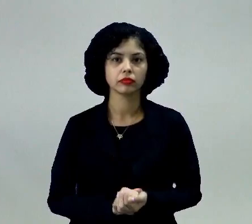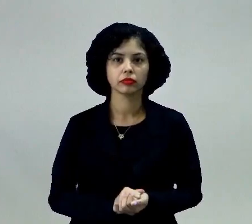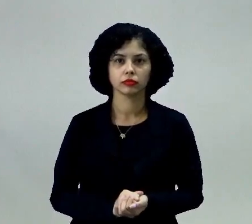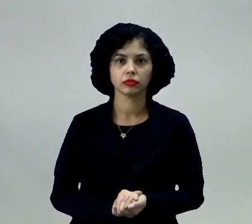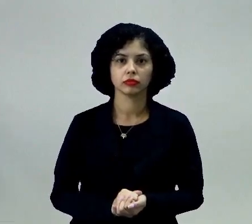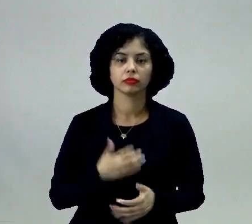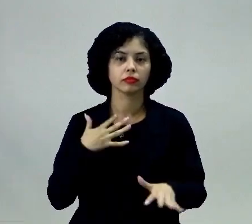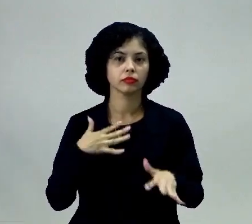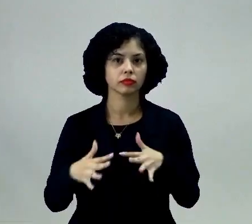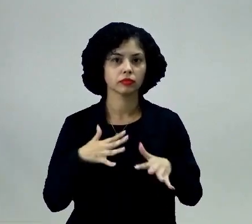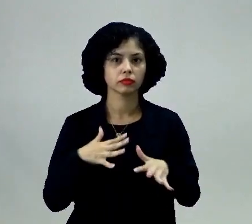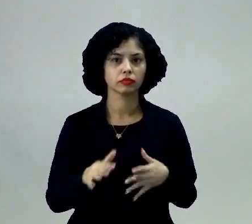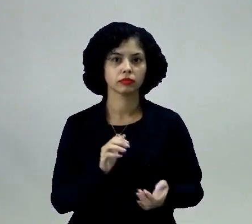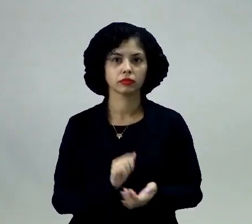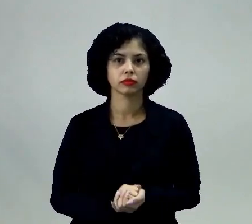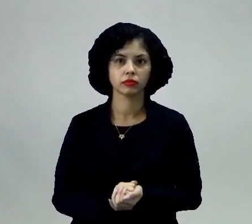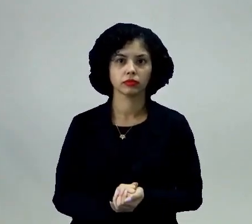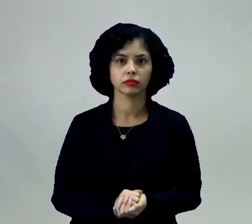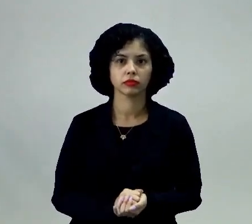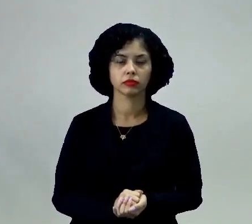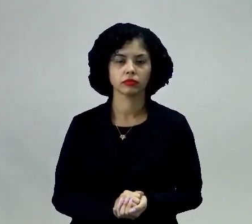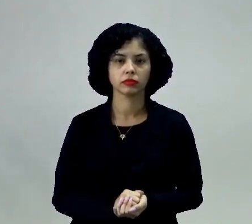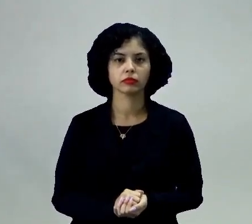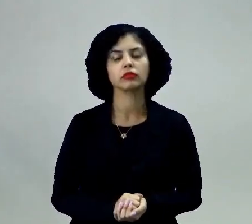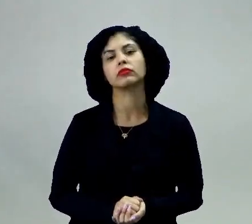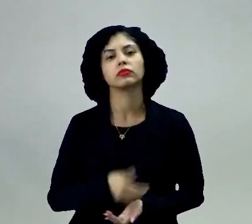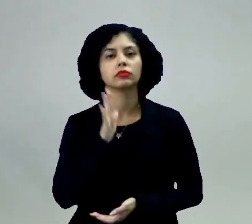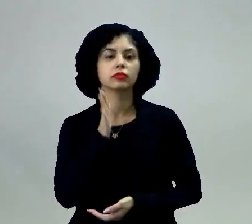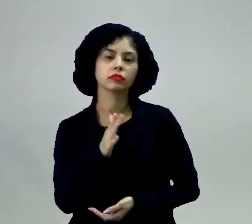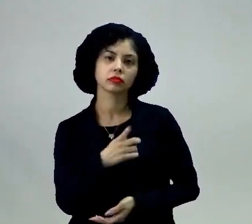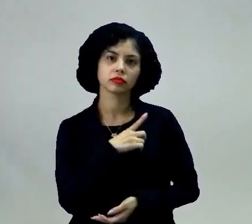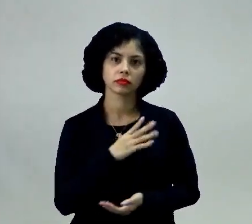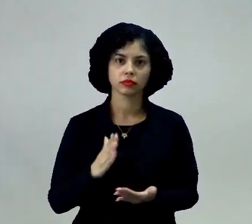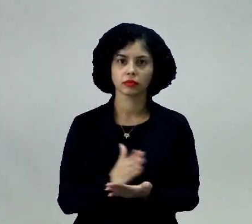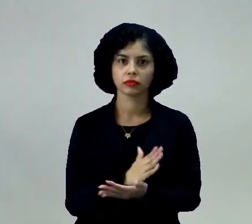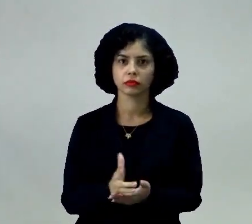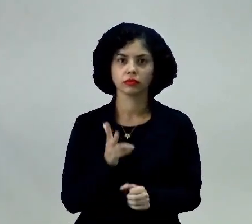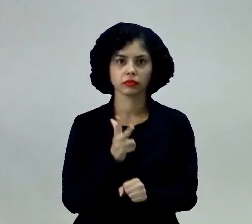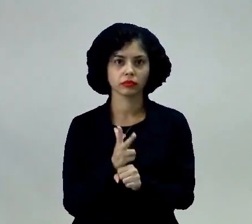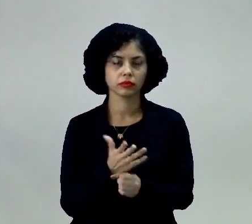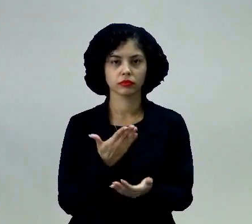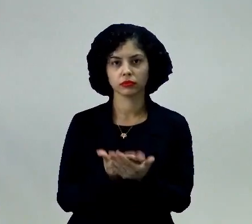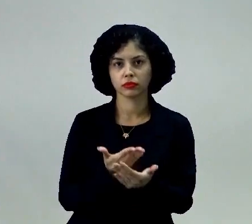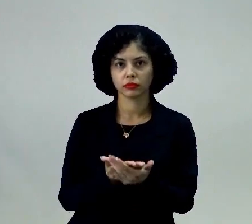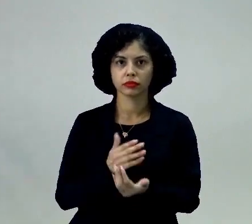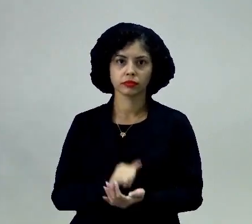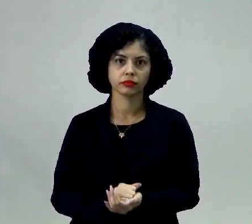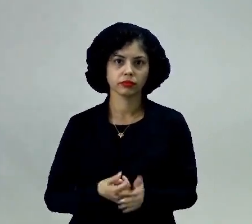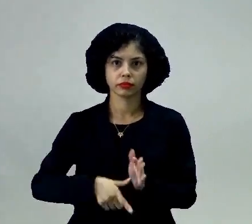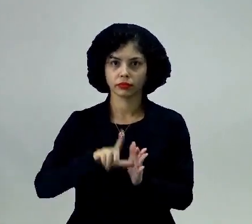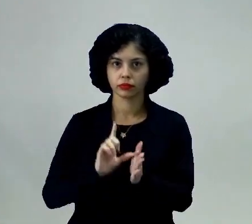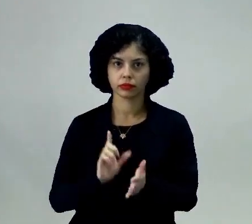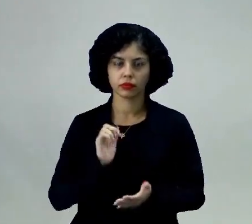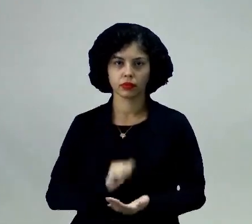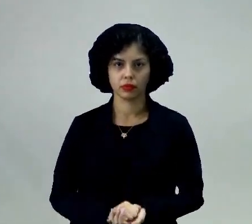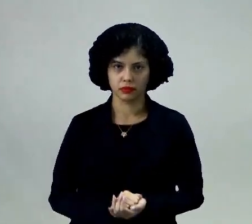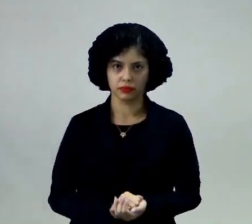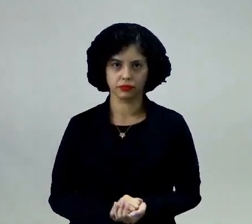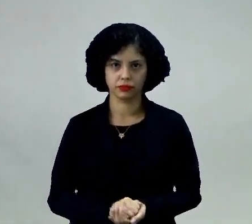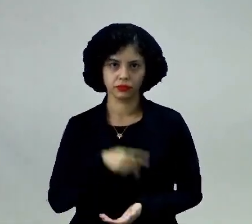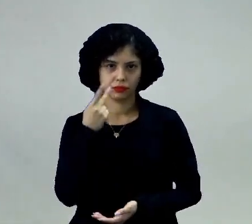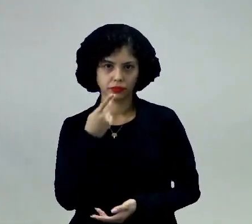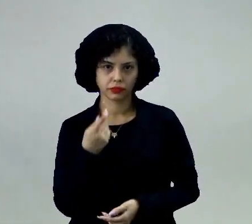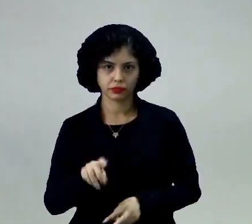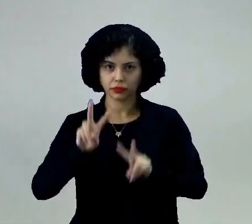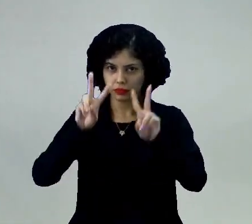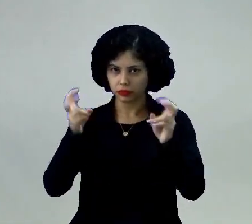do movimento ambientalista. Nós já tivemos algumas videoaulas anteriores em que nós já tratamos a